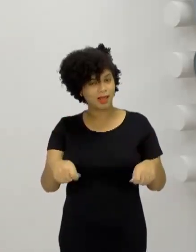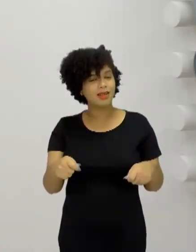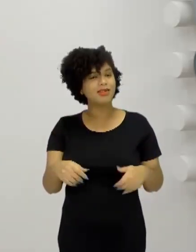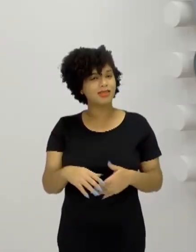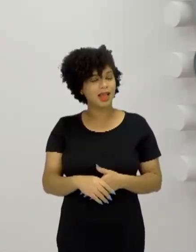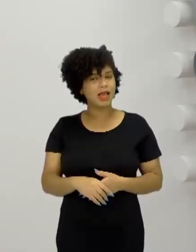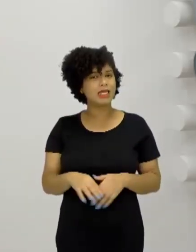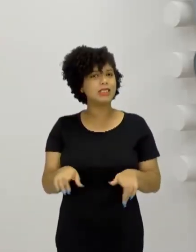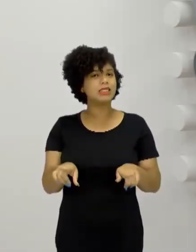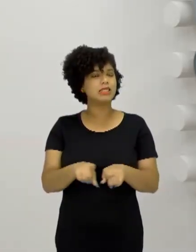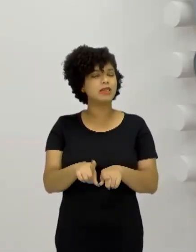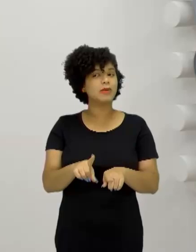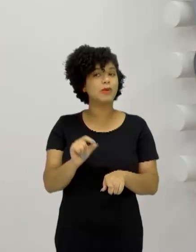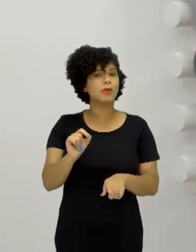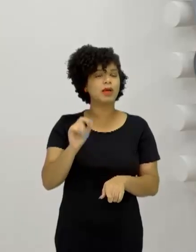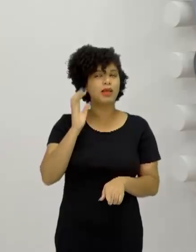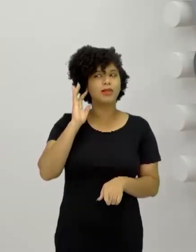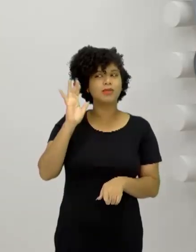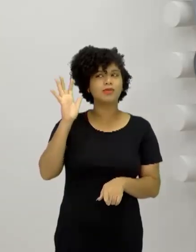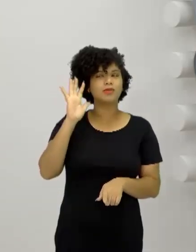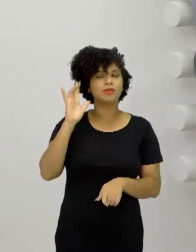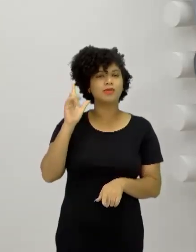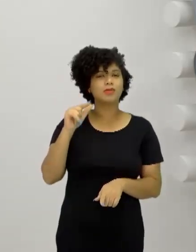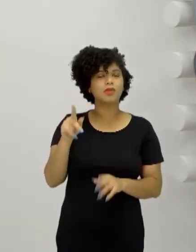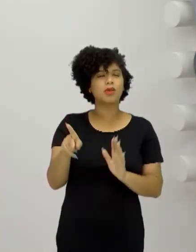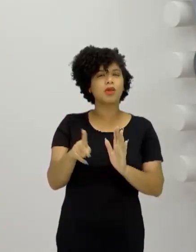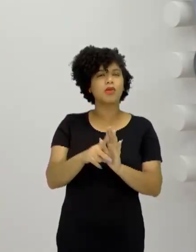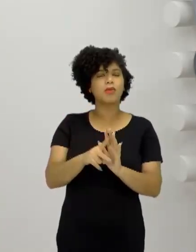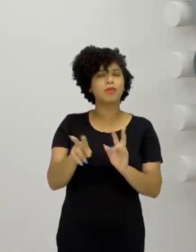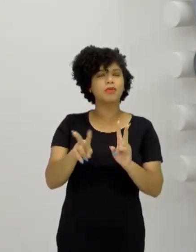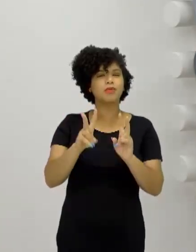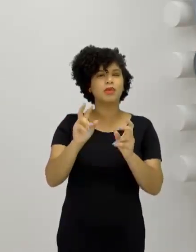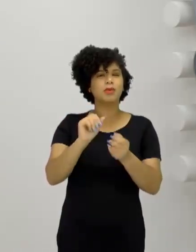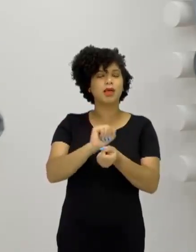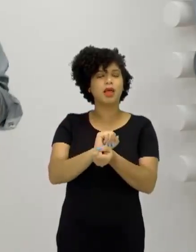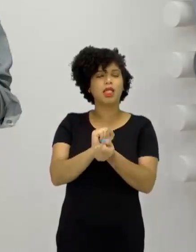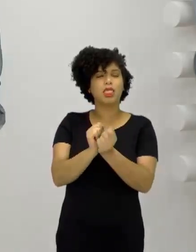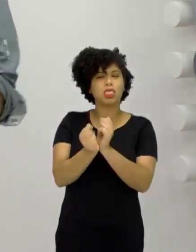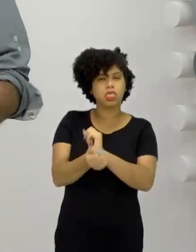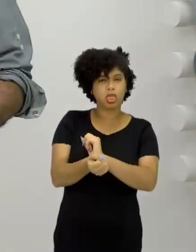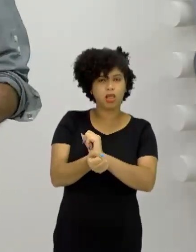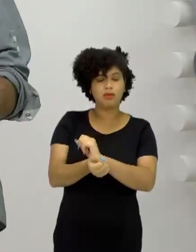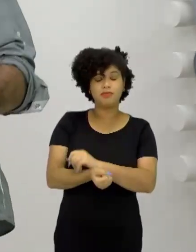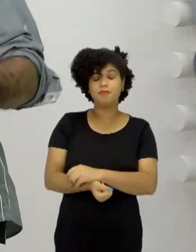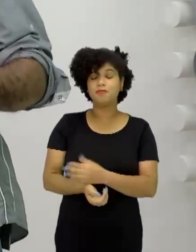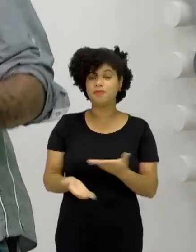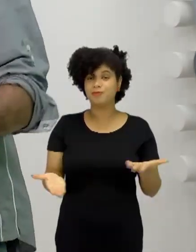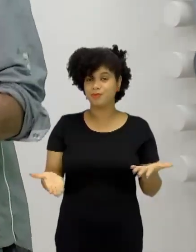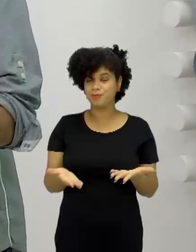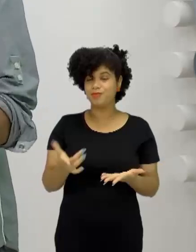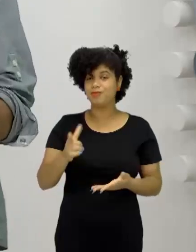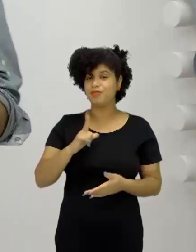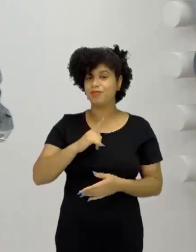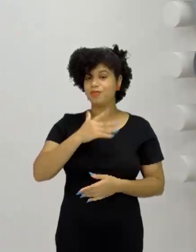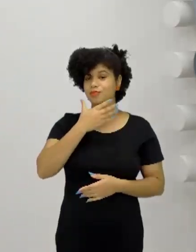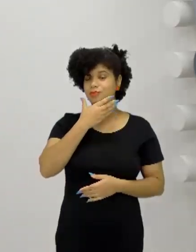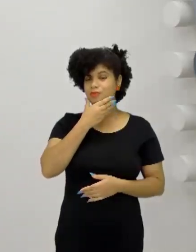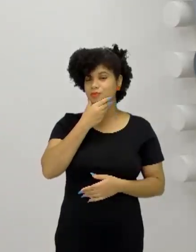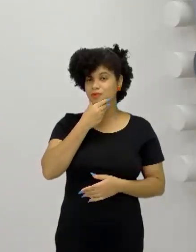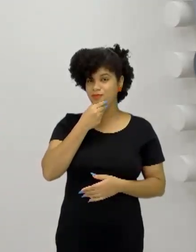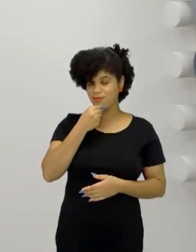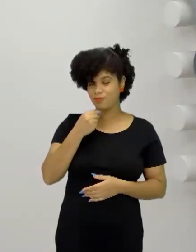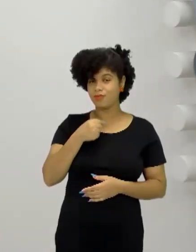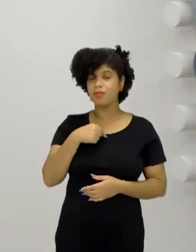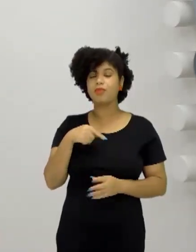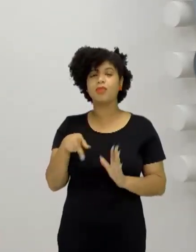principalmente reflexão, é a questão da escravidão. Para me acompanhar nessa aula, ele já é habitué, já é